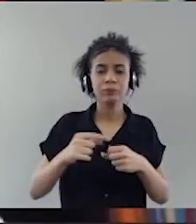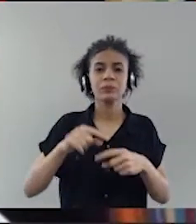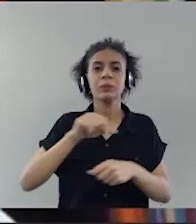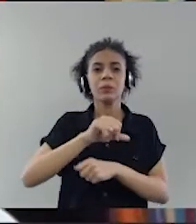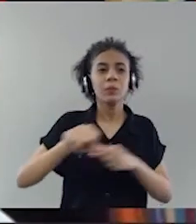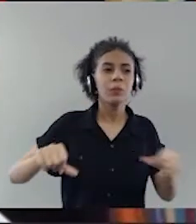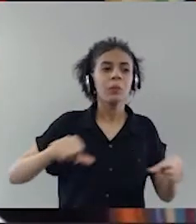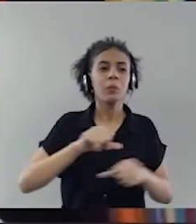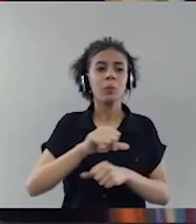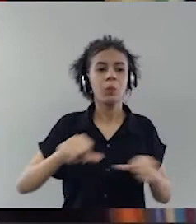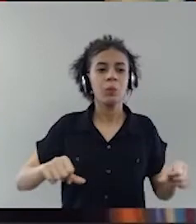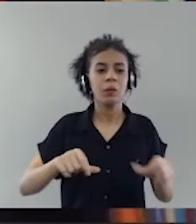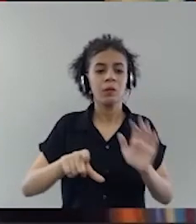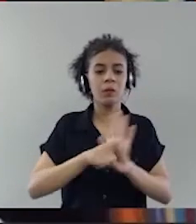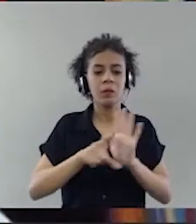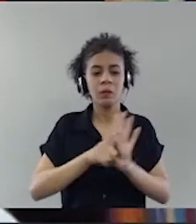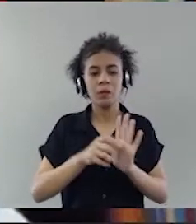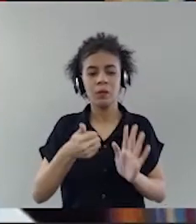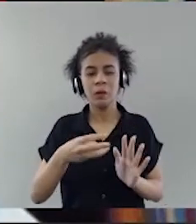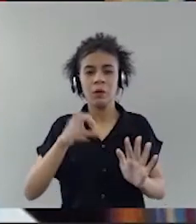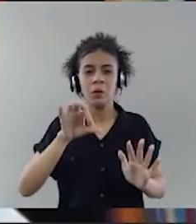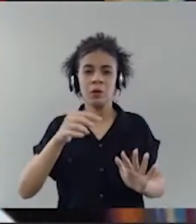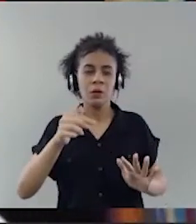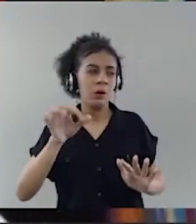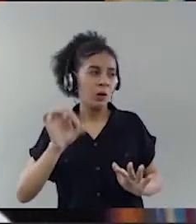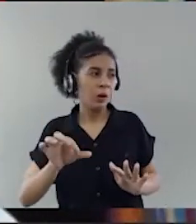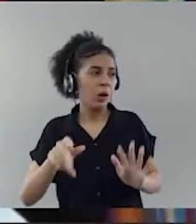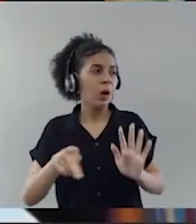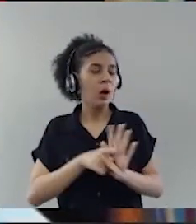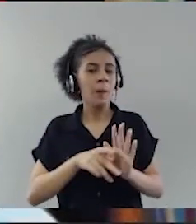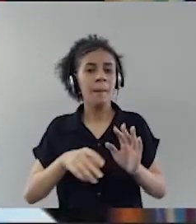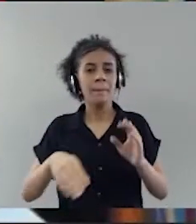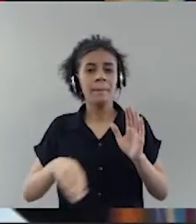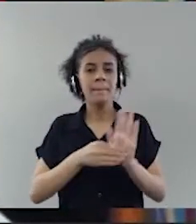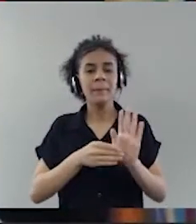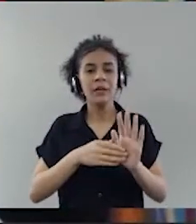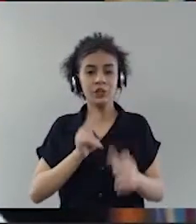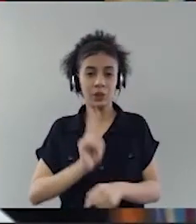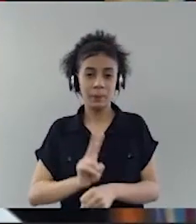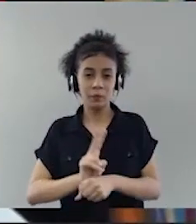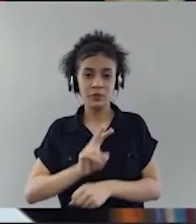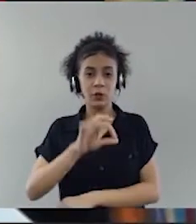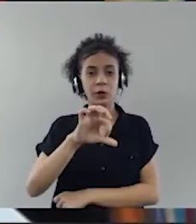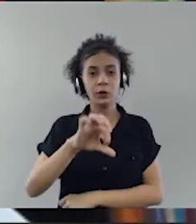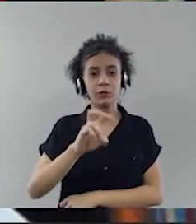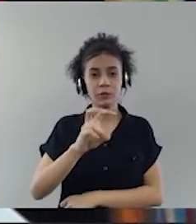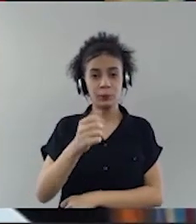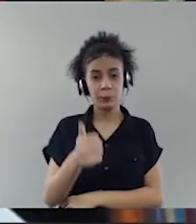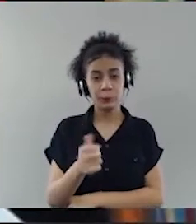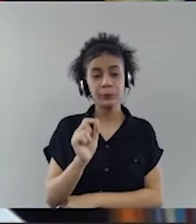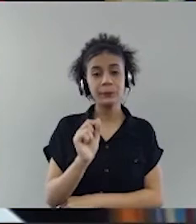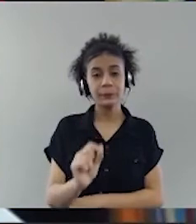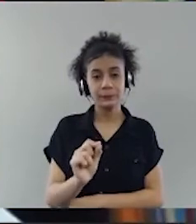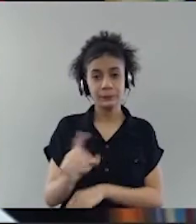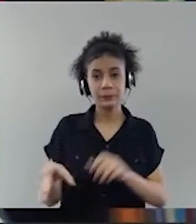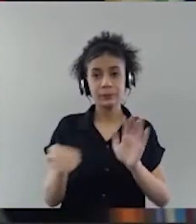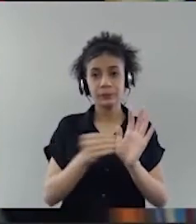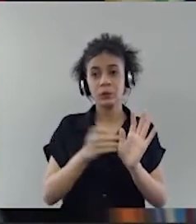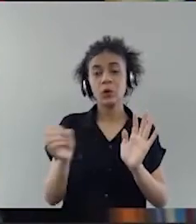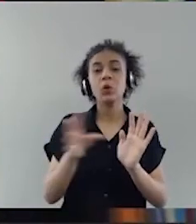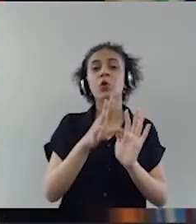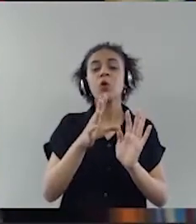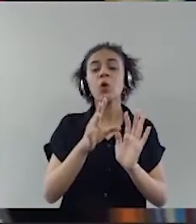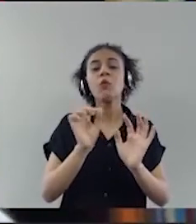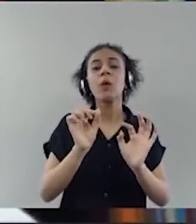mudanças trazidas aí na Lei 13.979 pela medida provisória 951, o que é colocado em novo